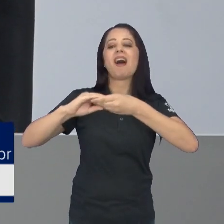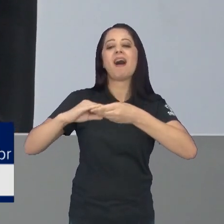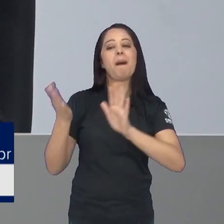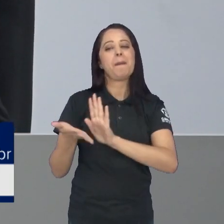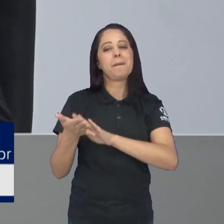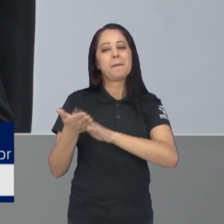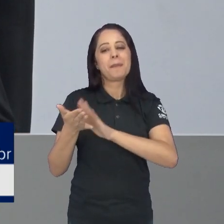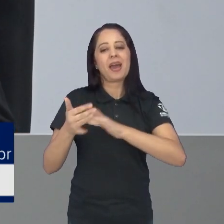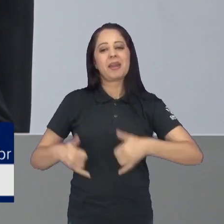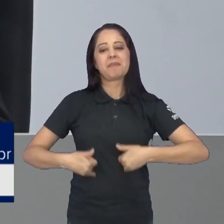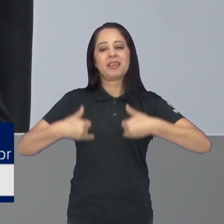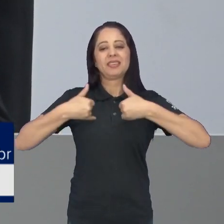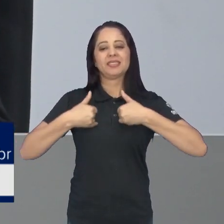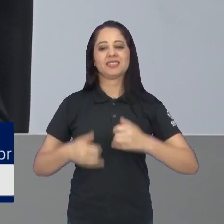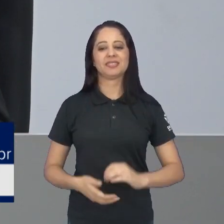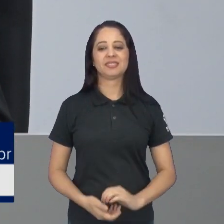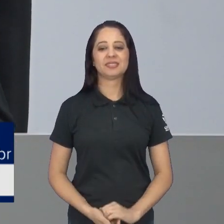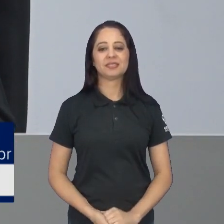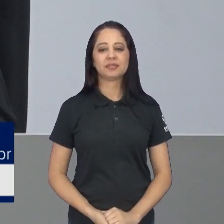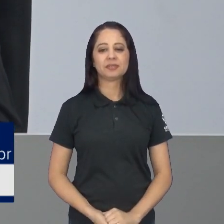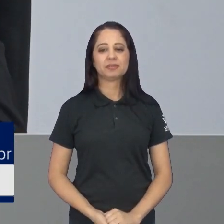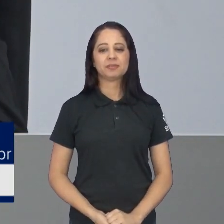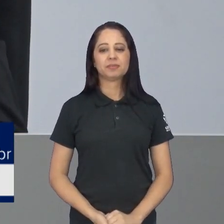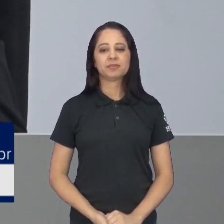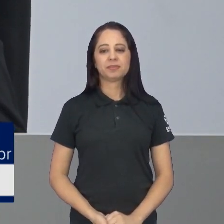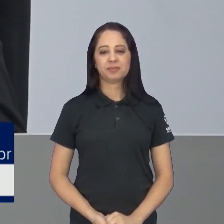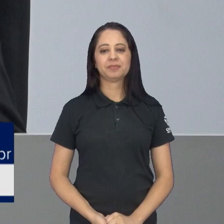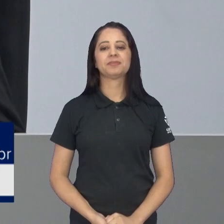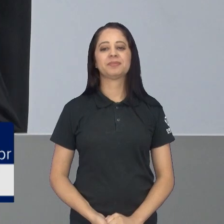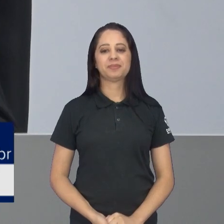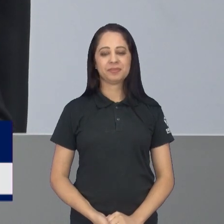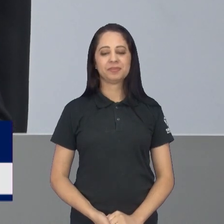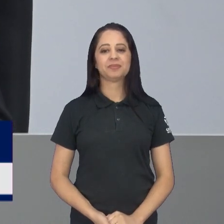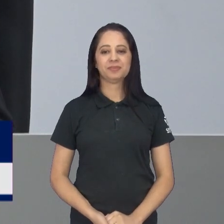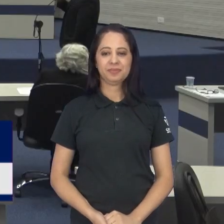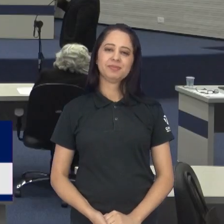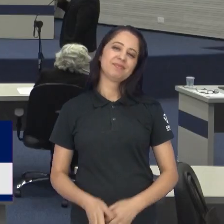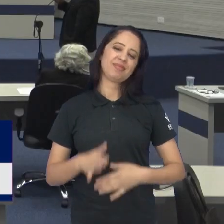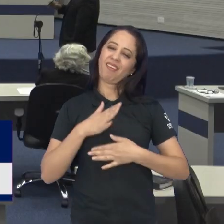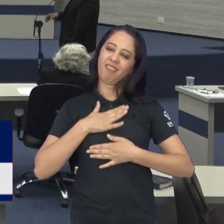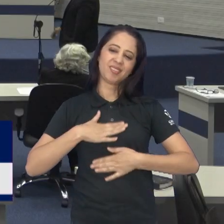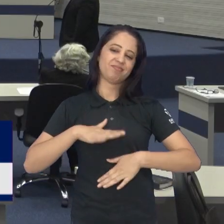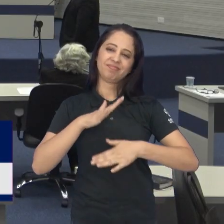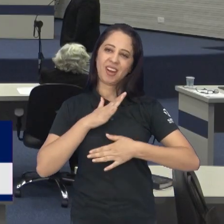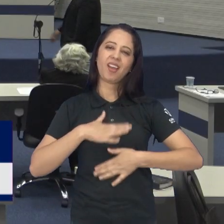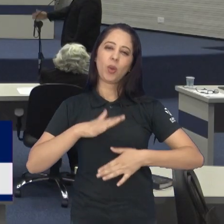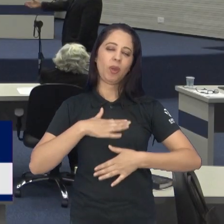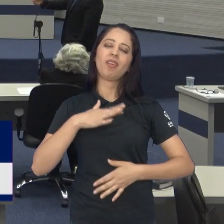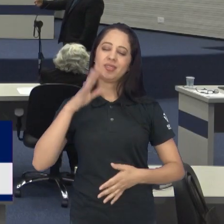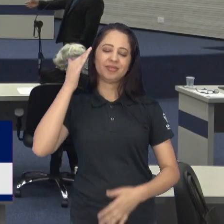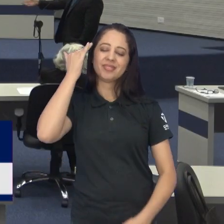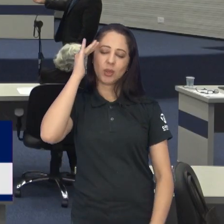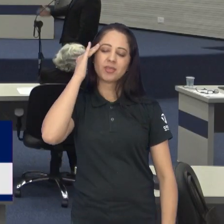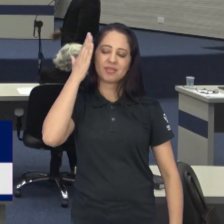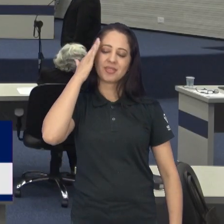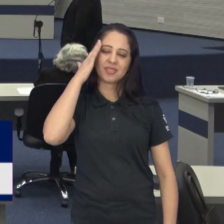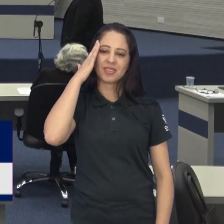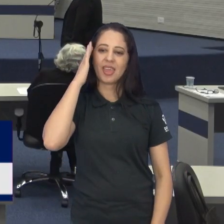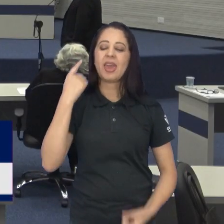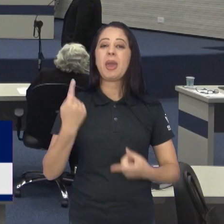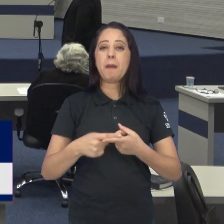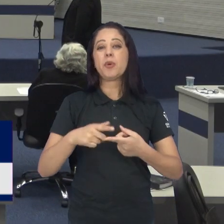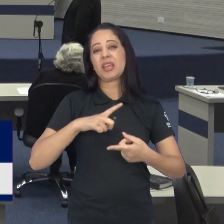fazer na terça-feira. Senhor presidente, tranquilo, a gente entende, né? A nossa demanda aqui de projetos